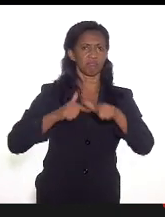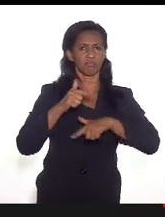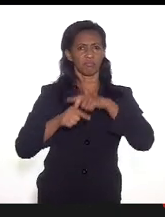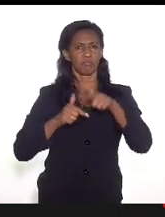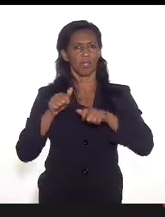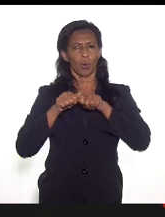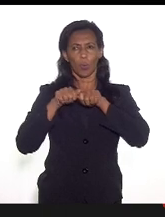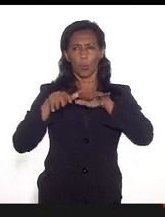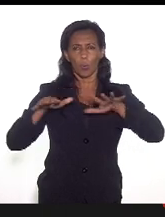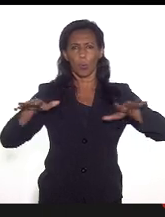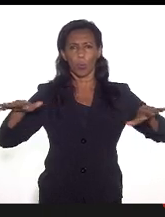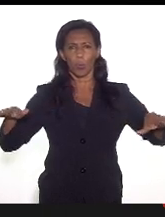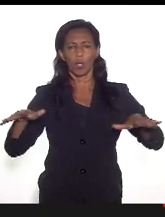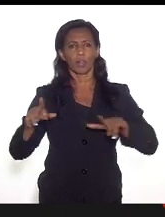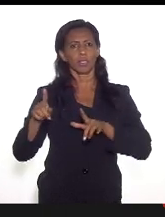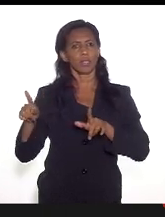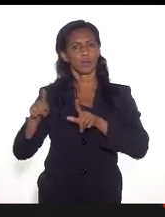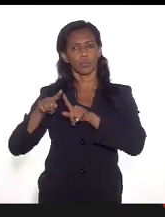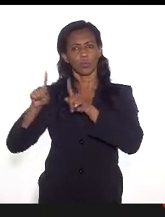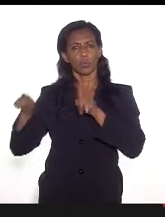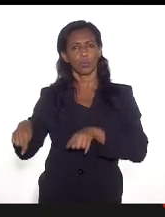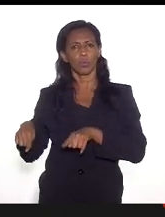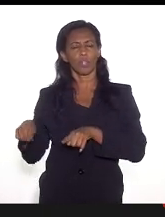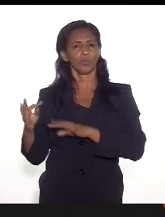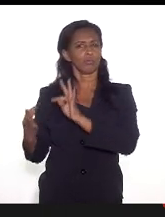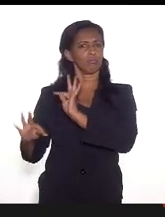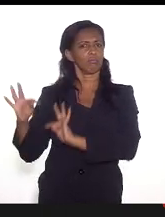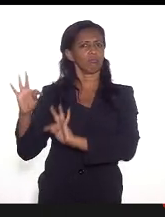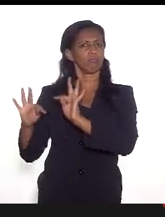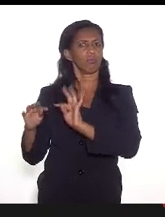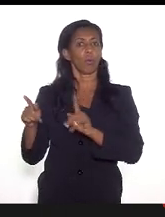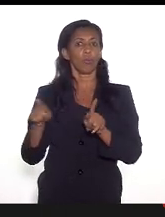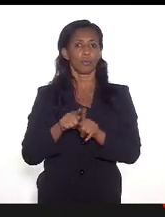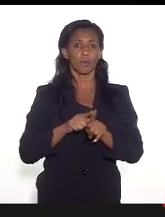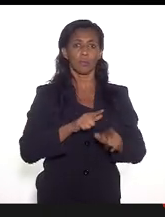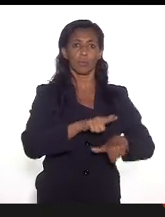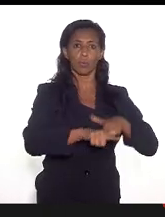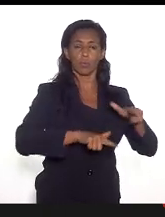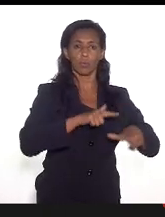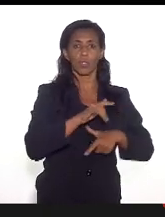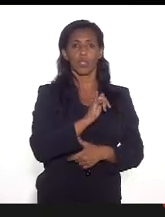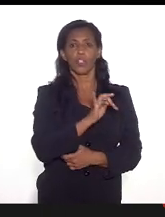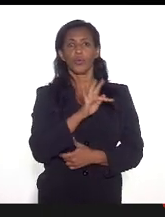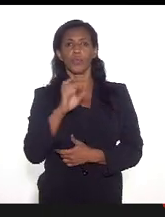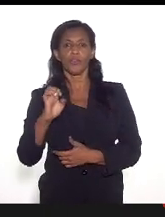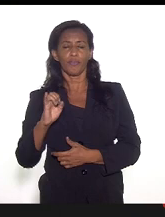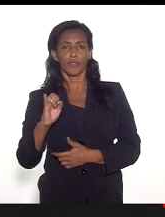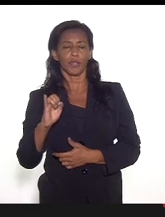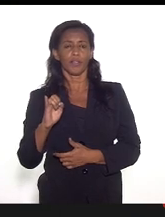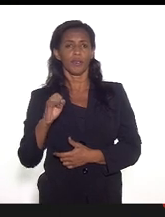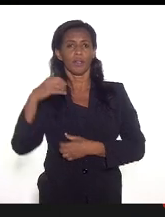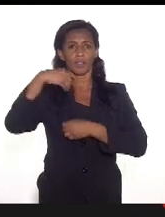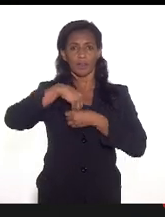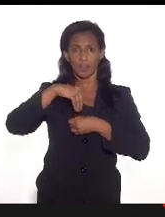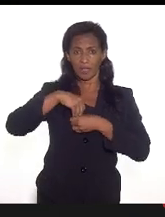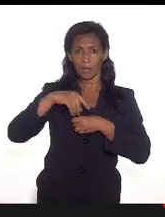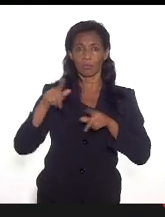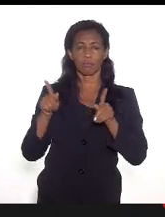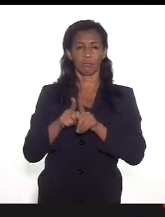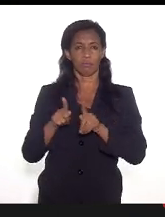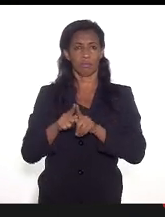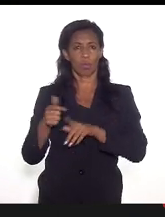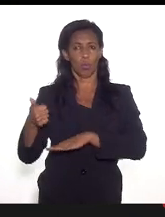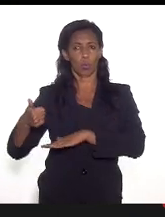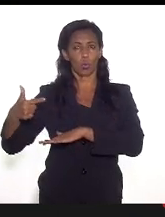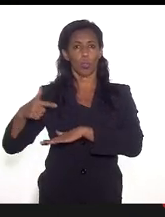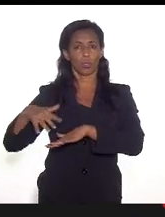uma abrangência tanto no eixo tecnológico de construção, quanto também no setor de serviços. E o IFE, dentro de sua área de abrangência ali, de 12 campos, em